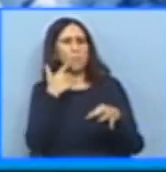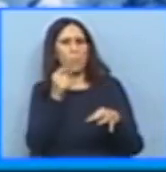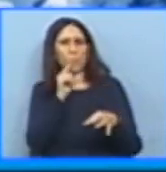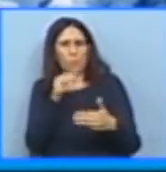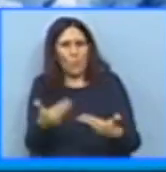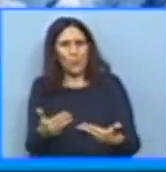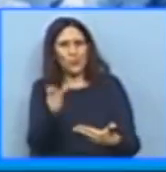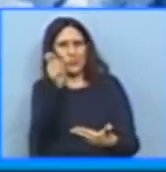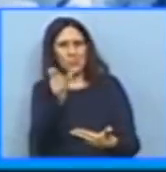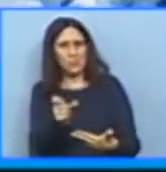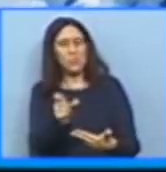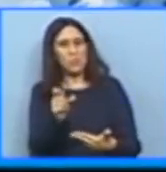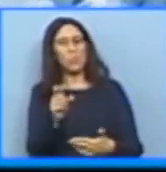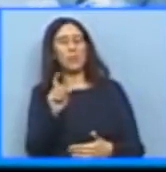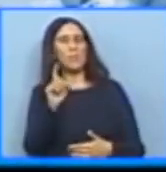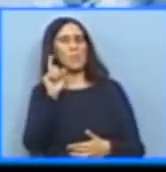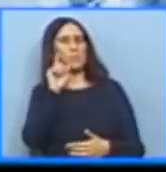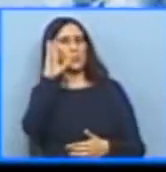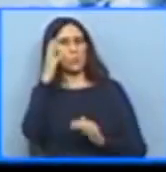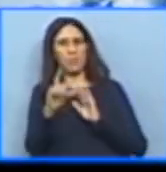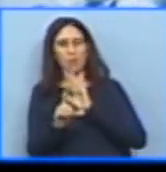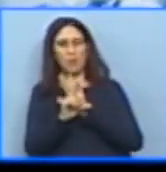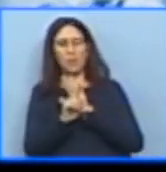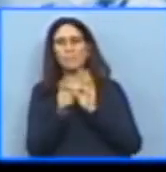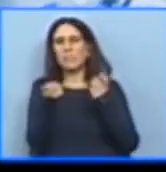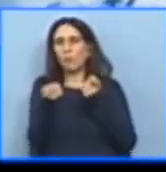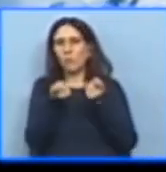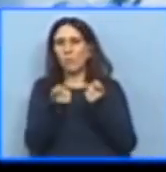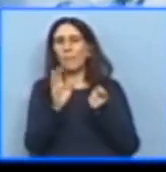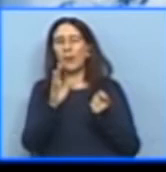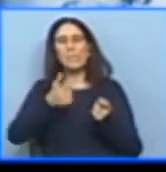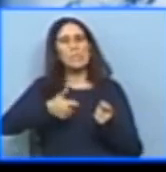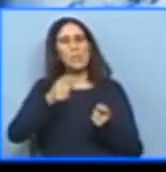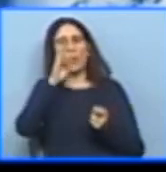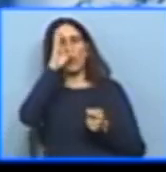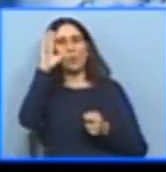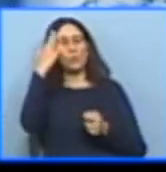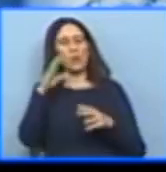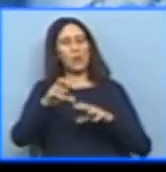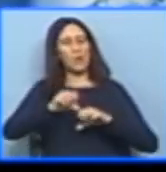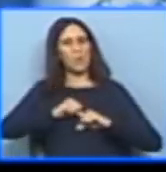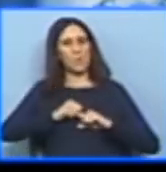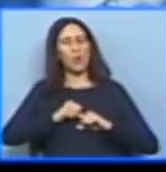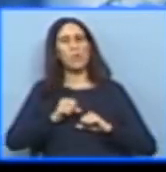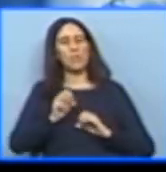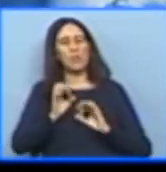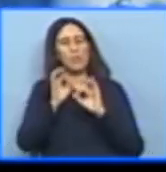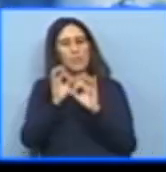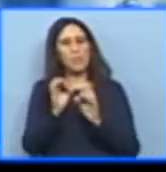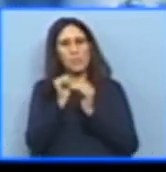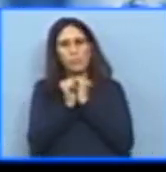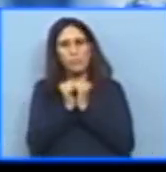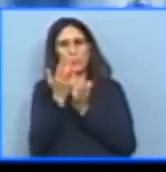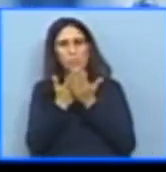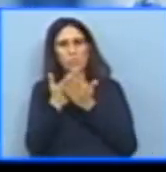ela é importante tem que saber rolar mas temos que primeiro recolher e tratar de todas as democracias